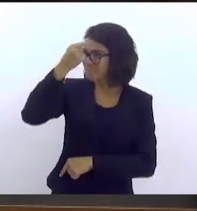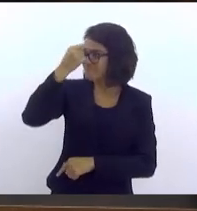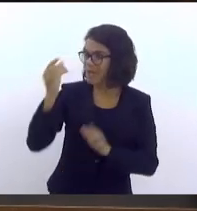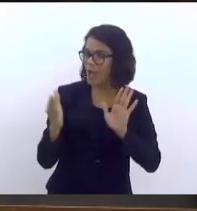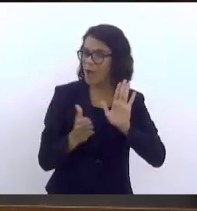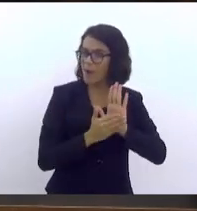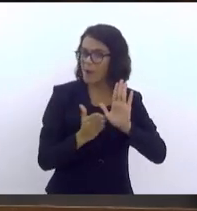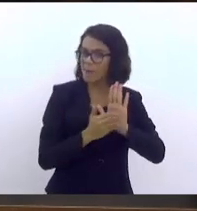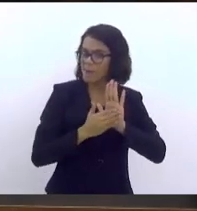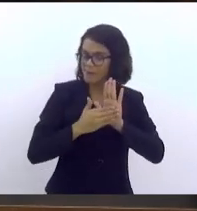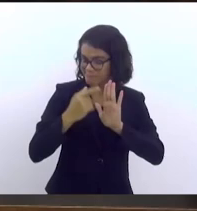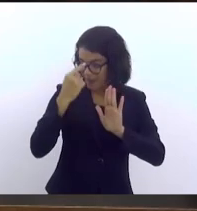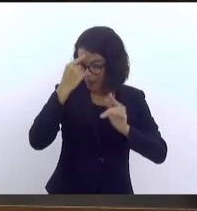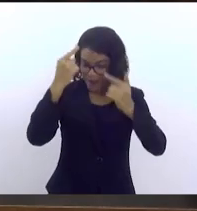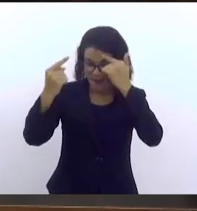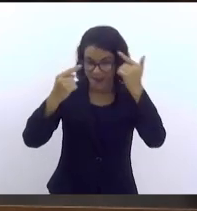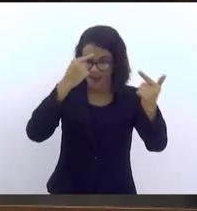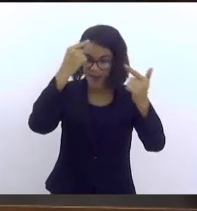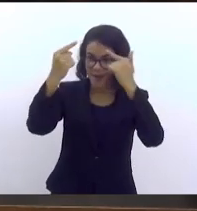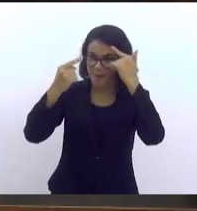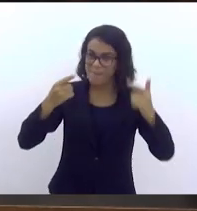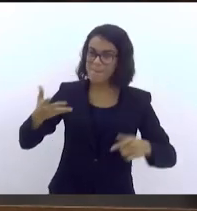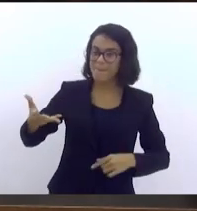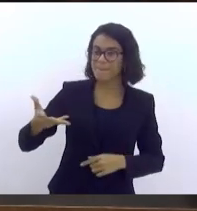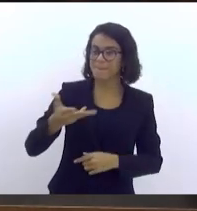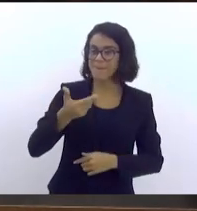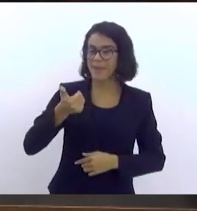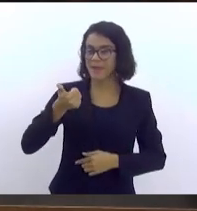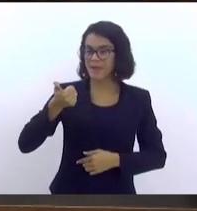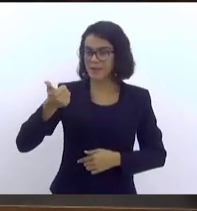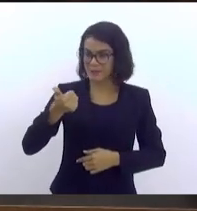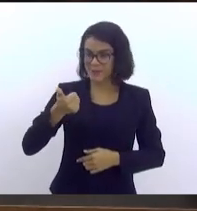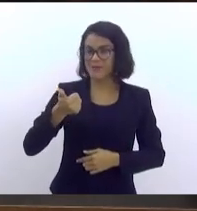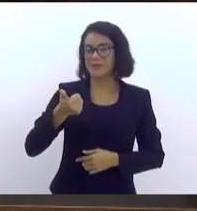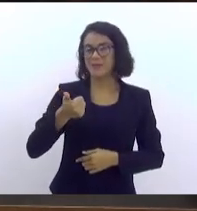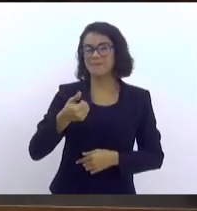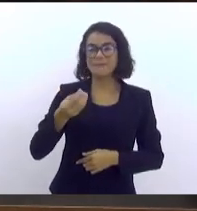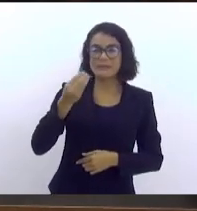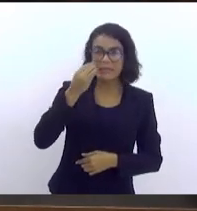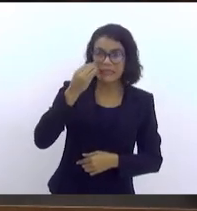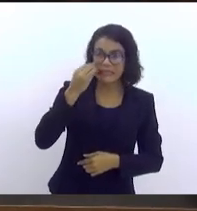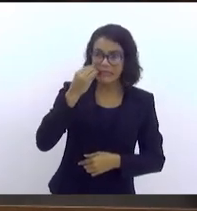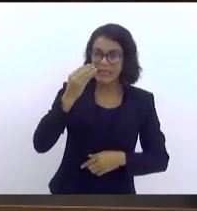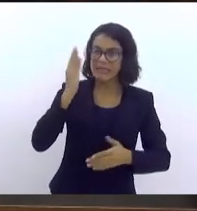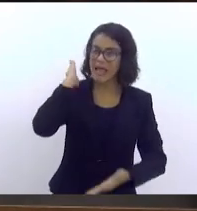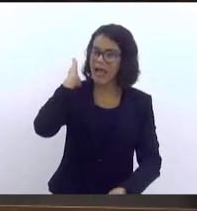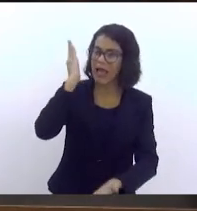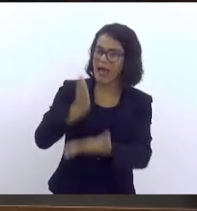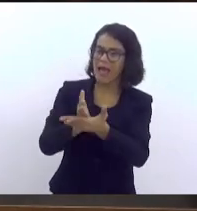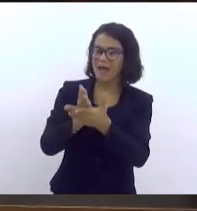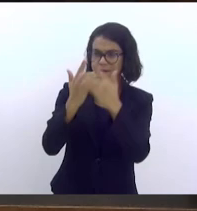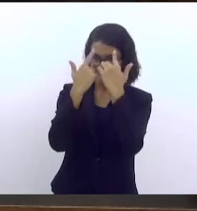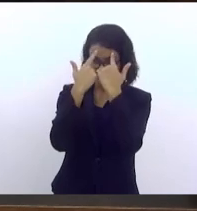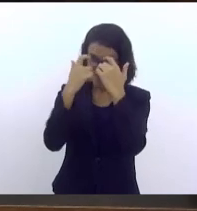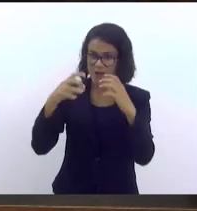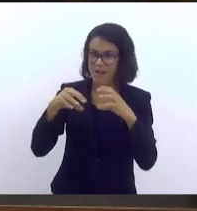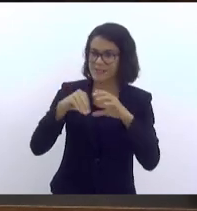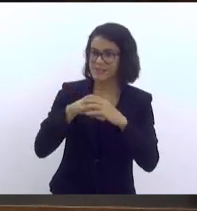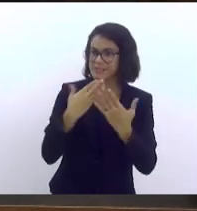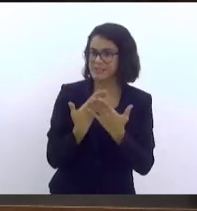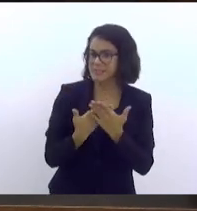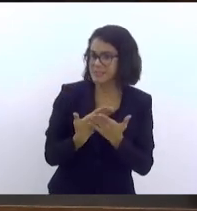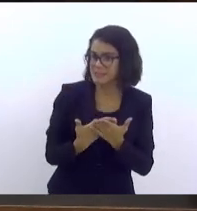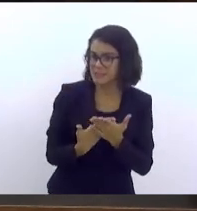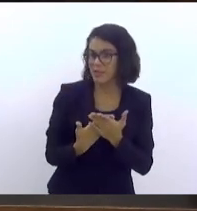com ideias para a gente melhorar a qualidade e tentar acabar com essa violência nas escolas